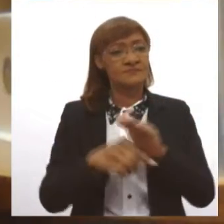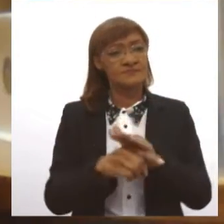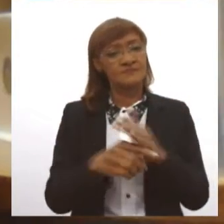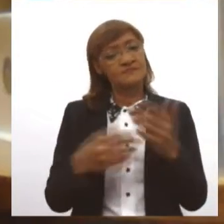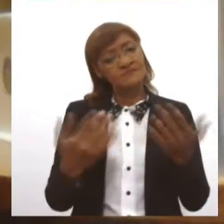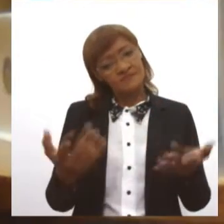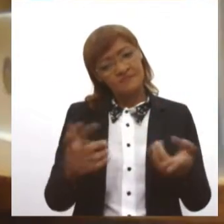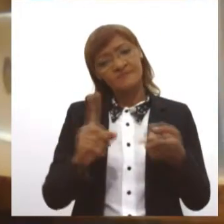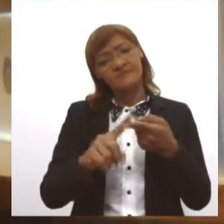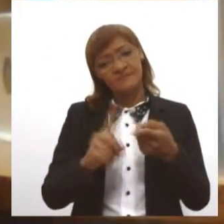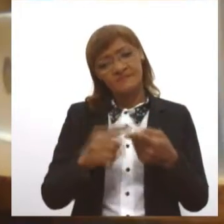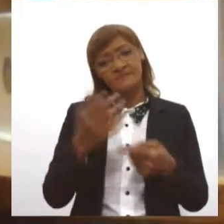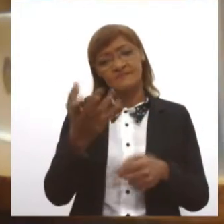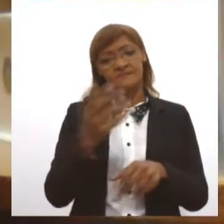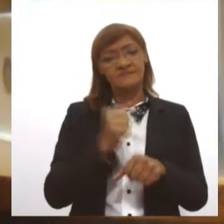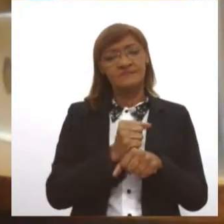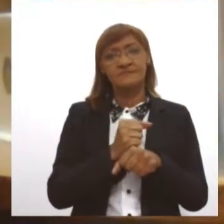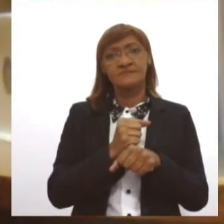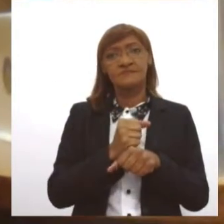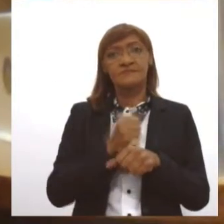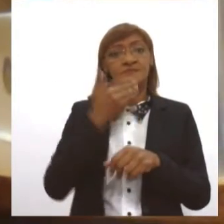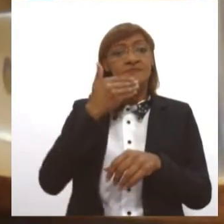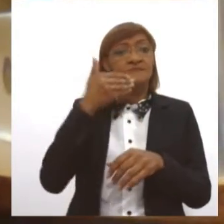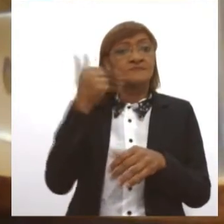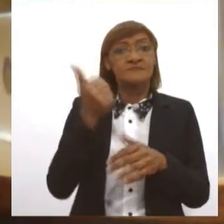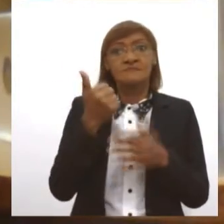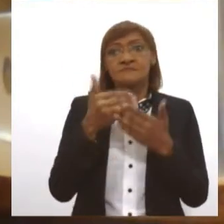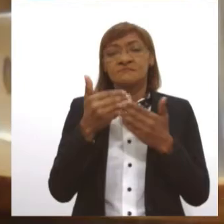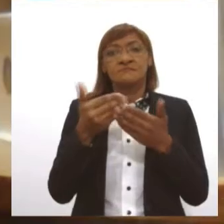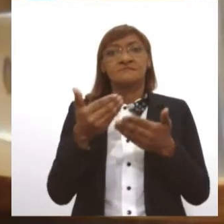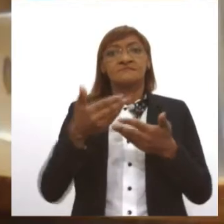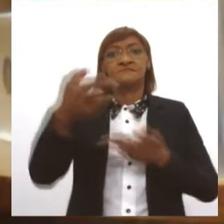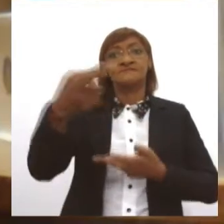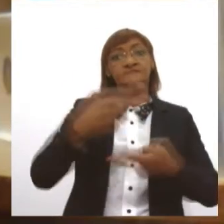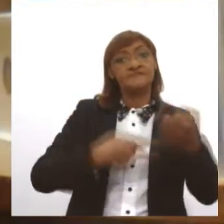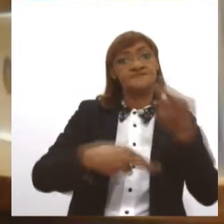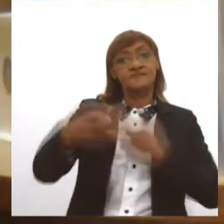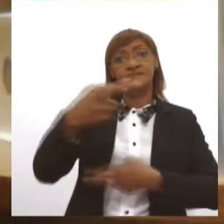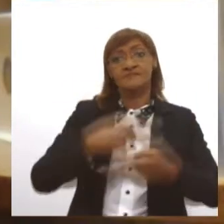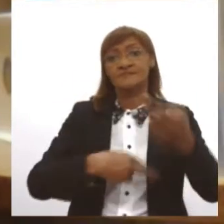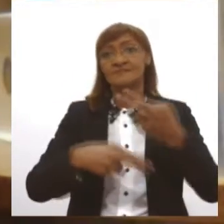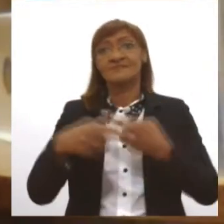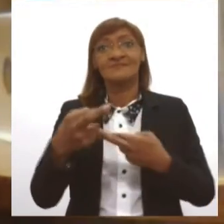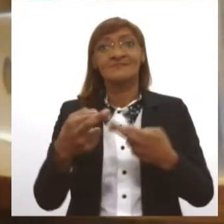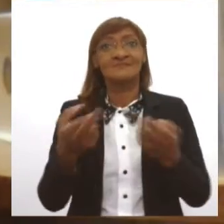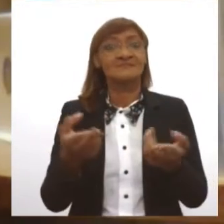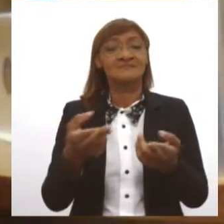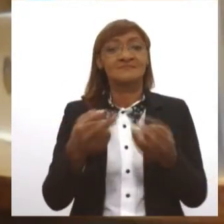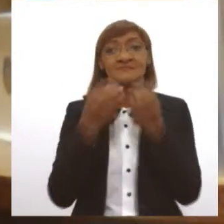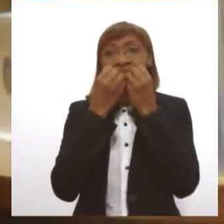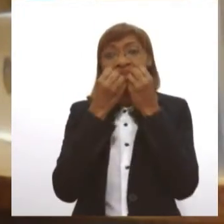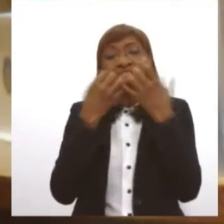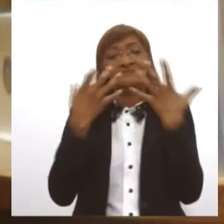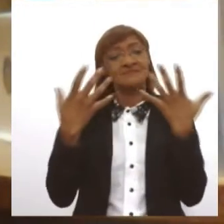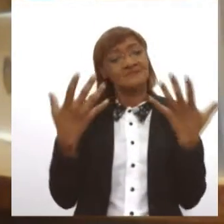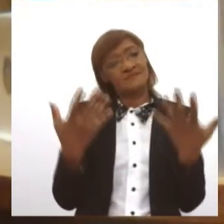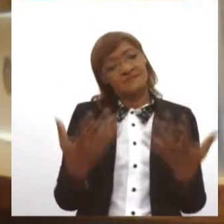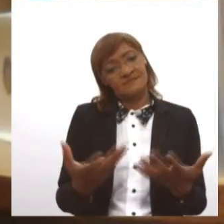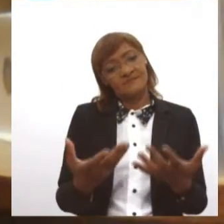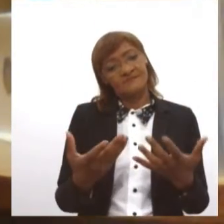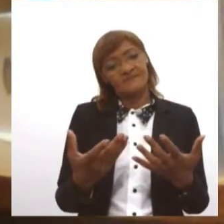também, você está tendo mais acesso e as relações estão se estreitando ainda mais. Então, tem o lado, né,